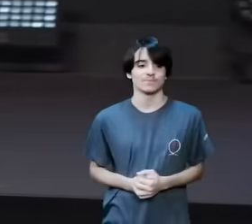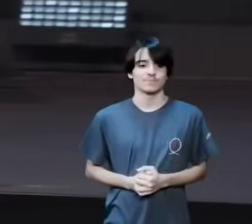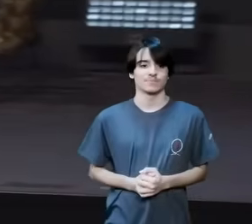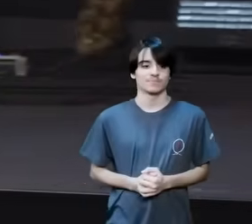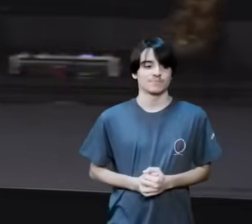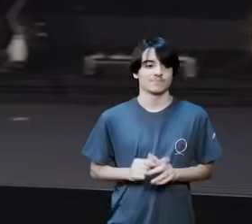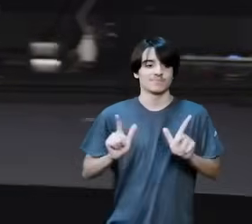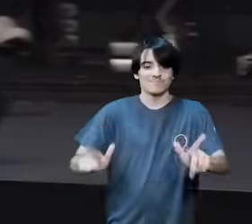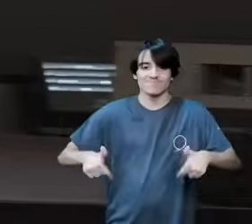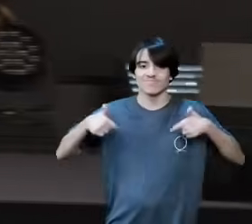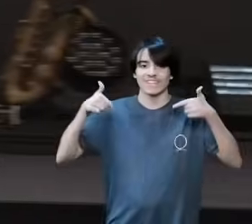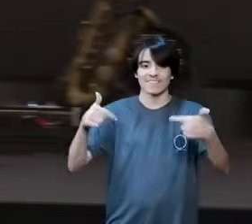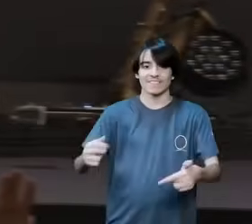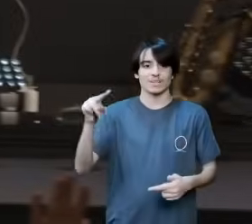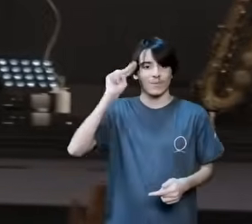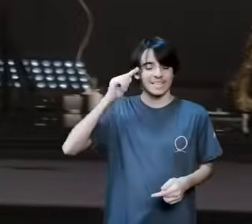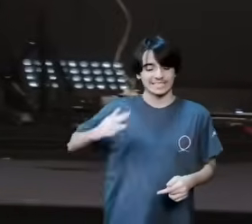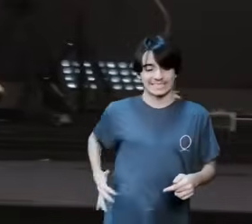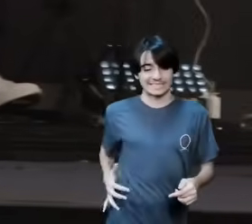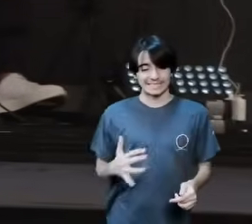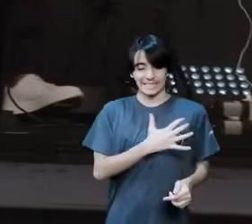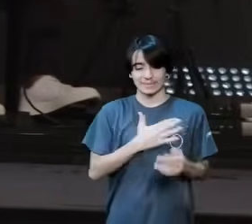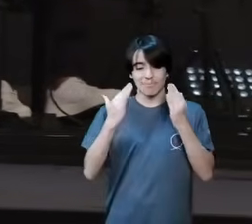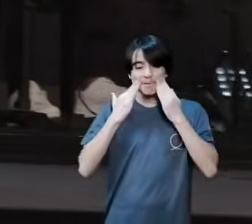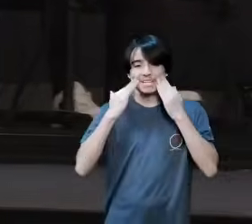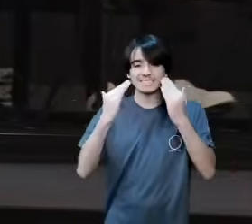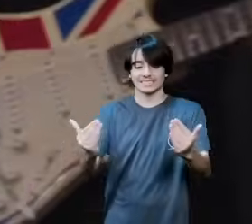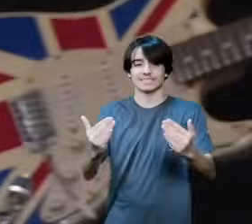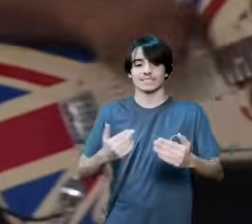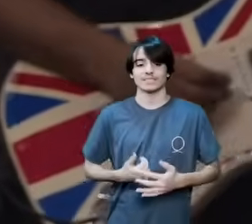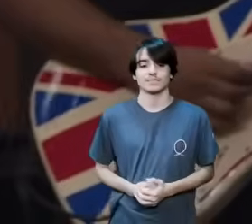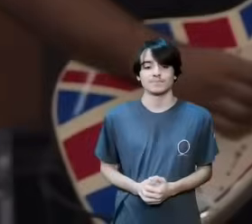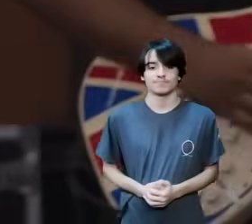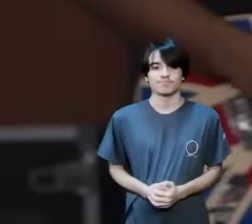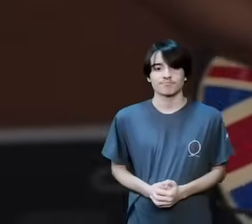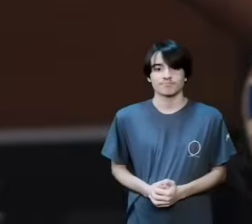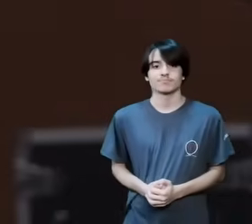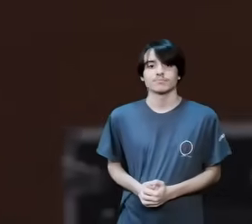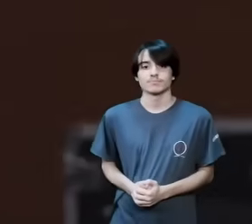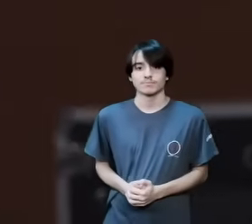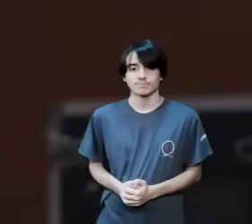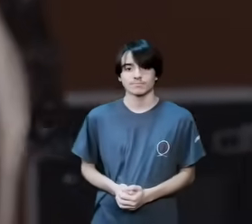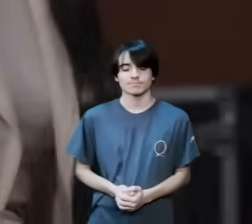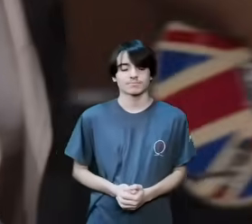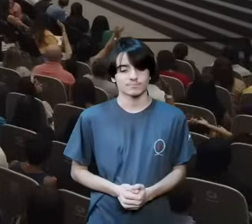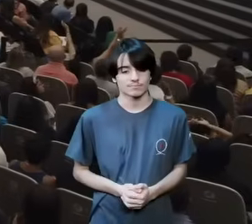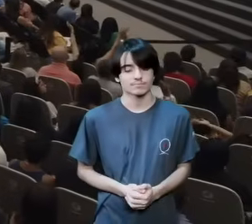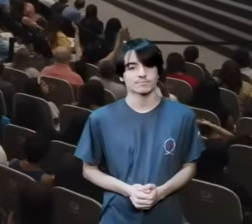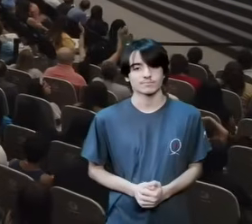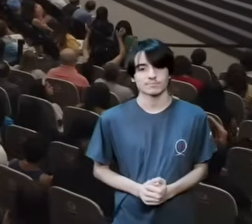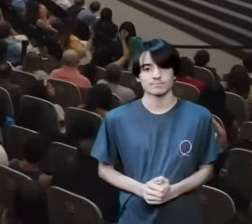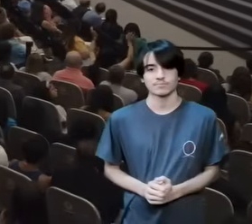levanta um exército. Levanta aquela vaca. Elevanha.